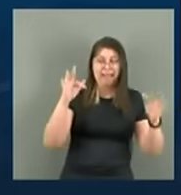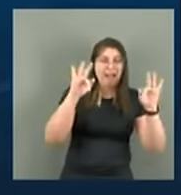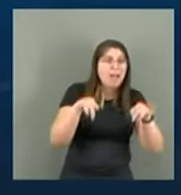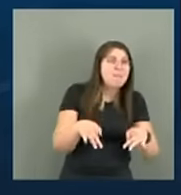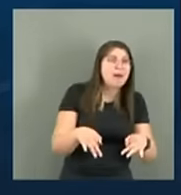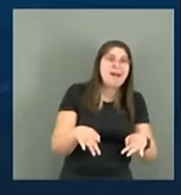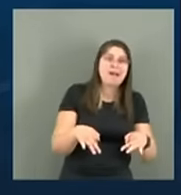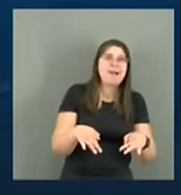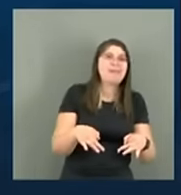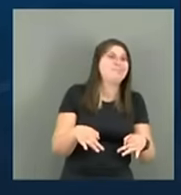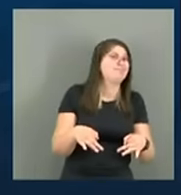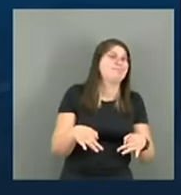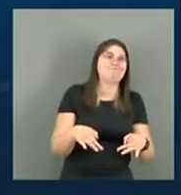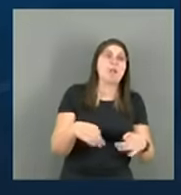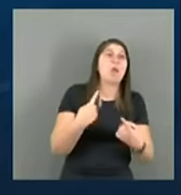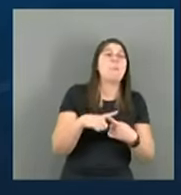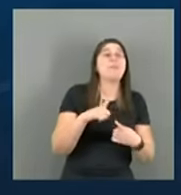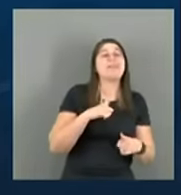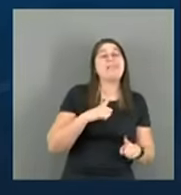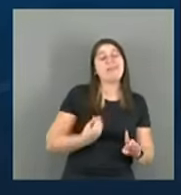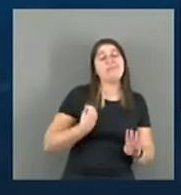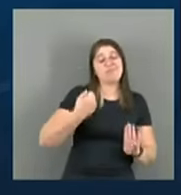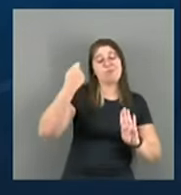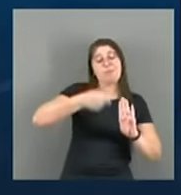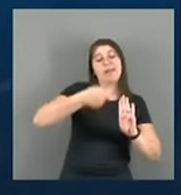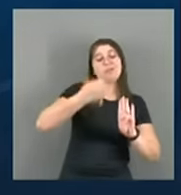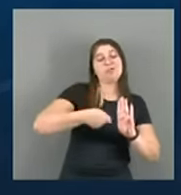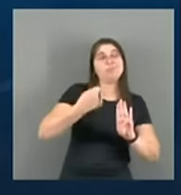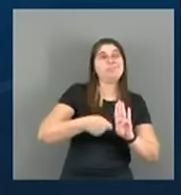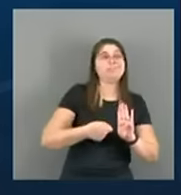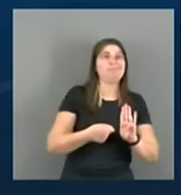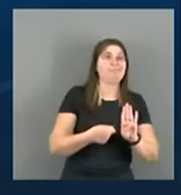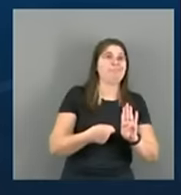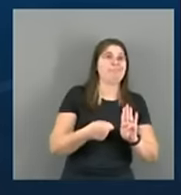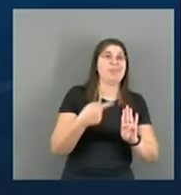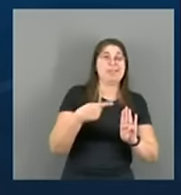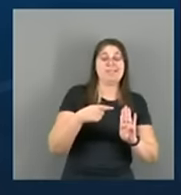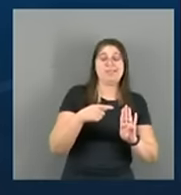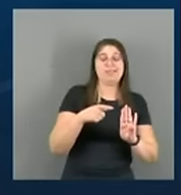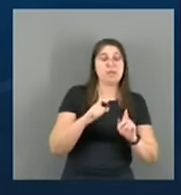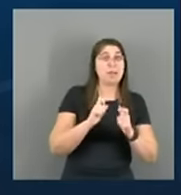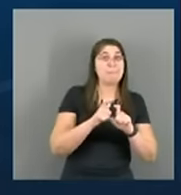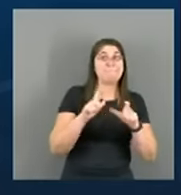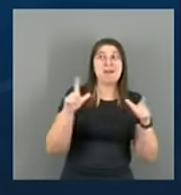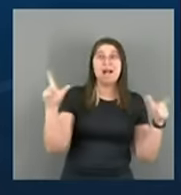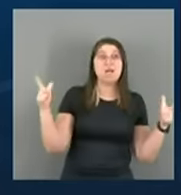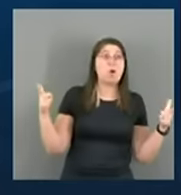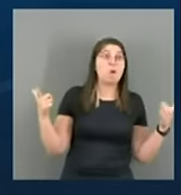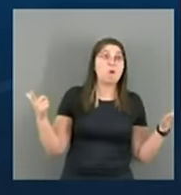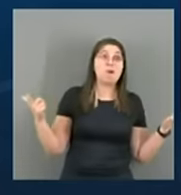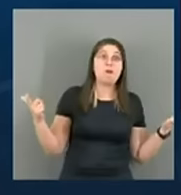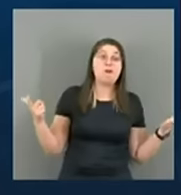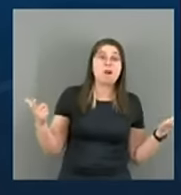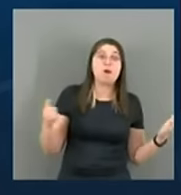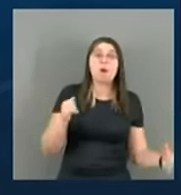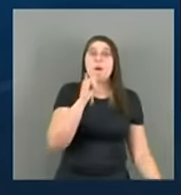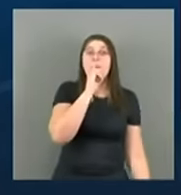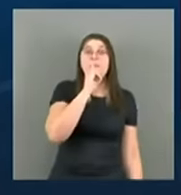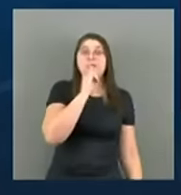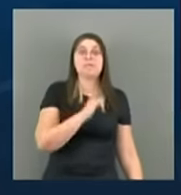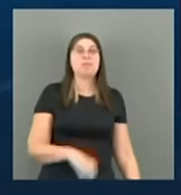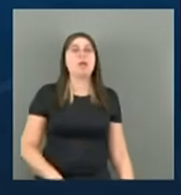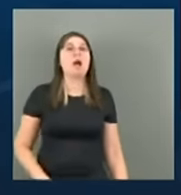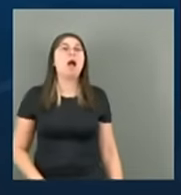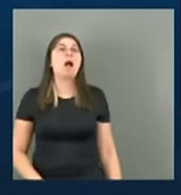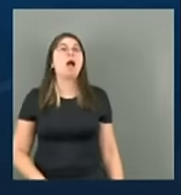Não acha que o poder é maior que o sistema. Isso aí é muito maior do que a gente pensa. É a mesma coisa a gente falar, pô, como que o nosso presidente